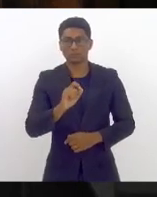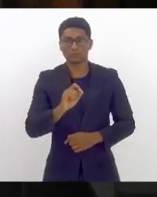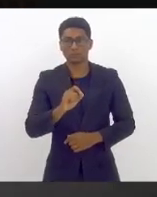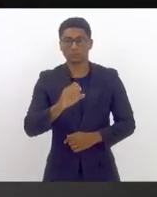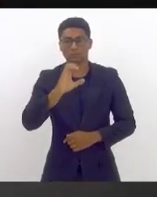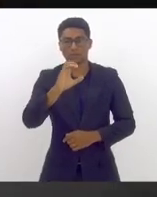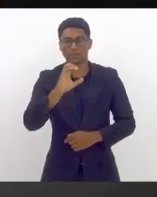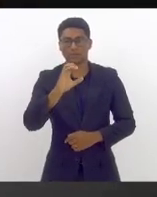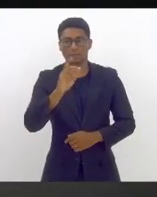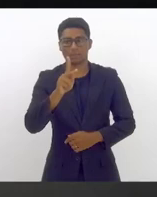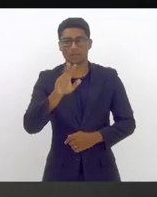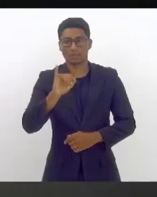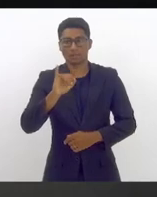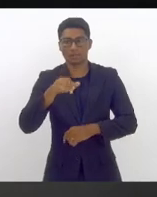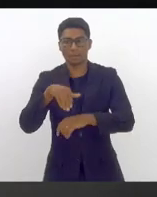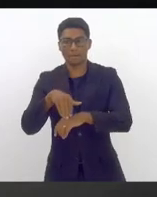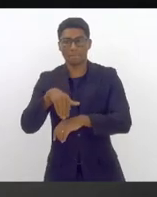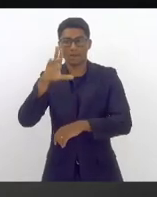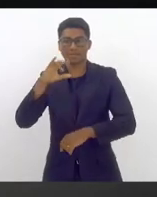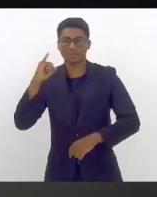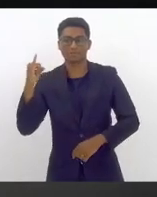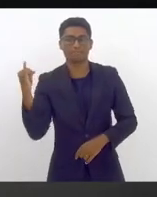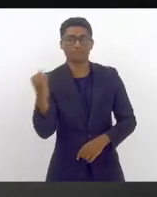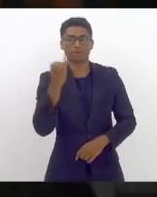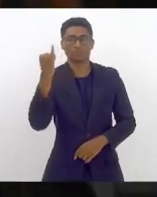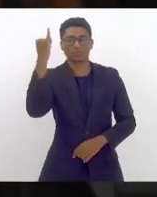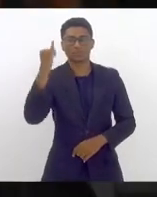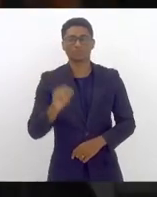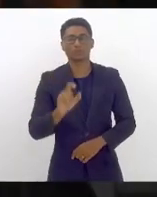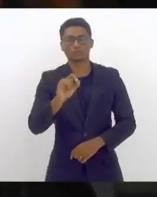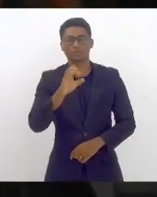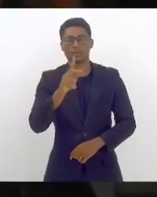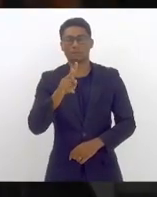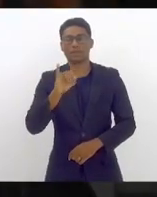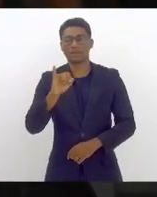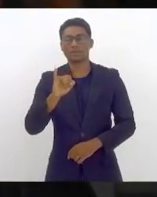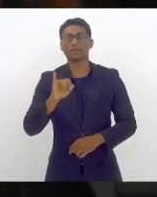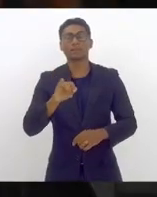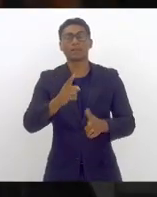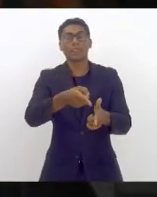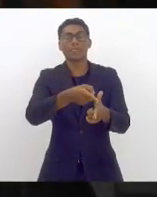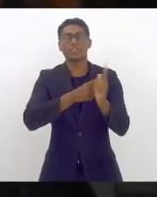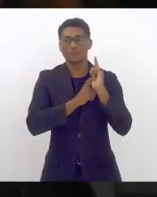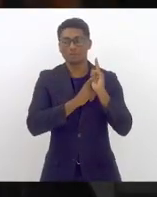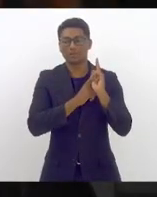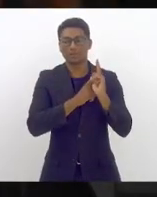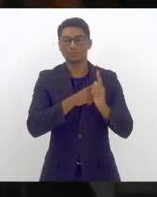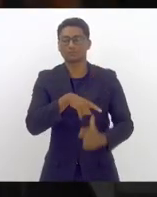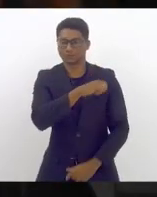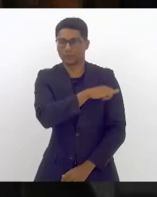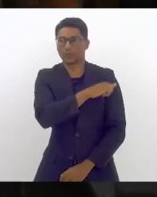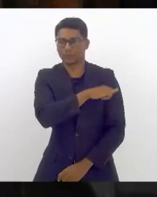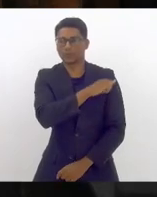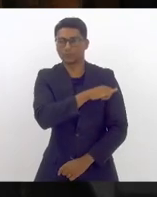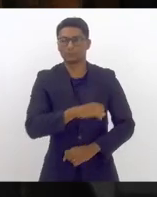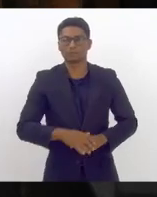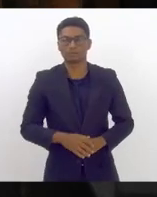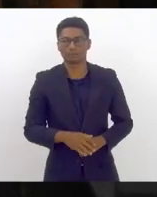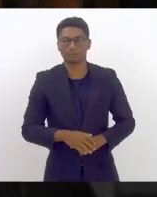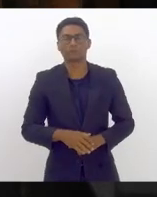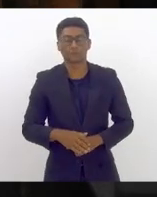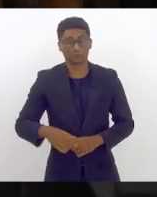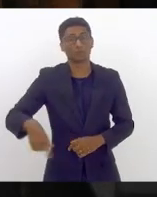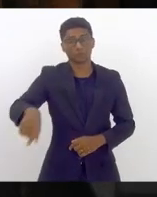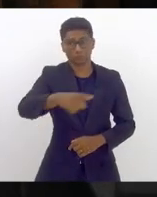mais importante dessa legislatura, que é a CPI da dívida pública no Rio de Janeiro. A gente sabe todos os